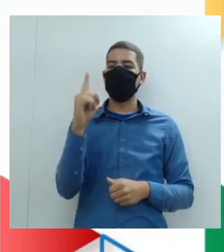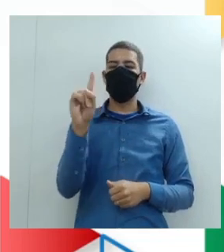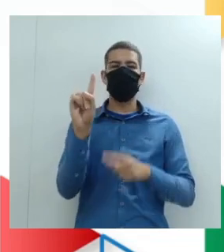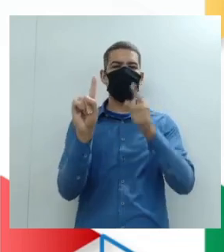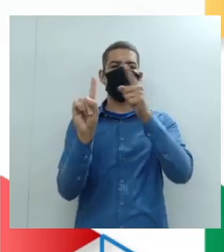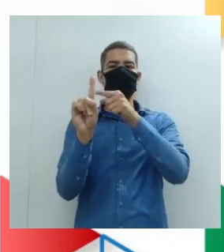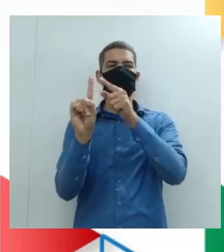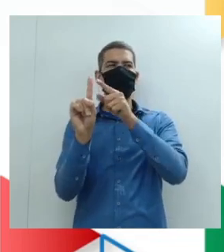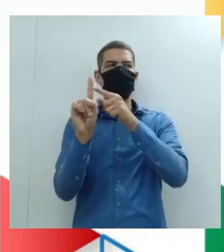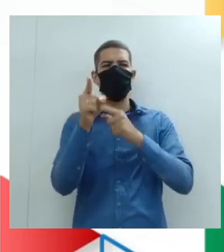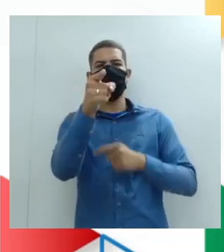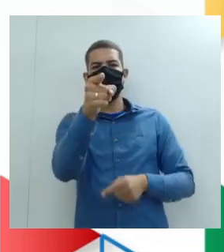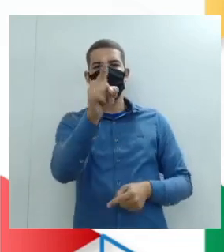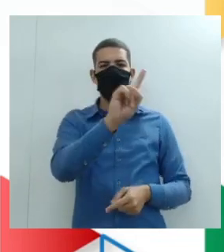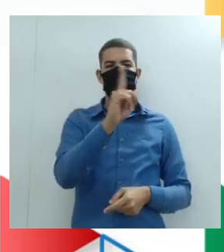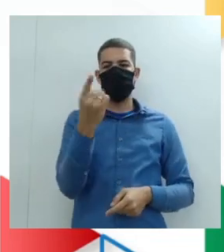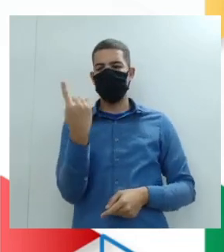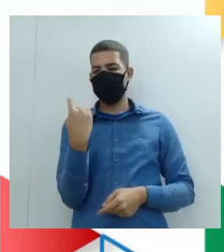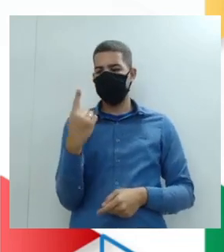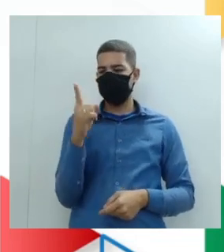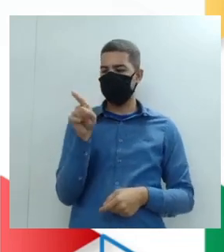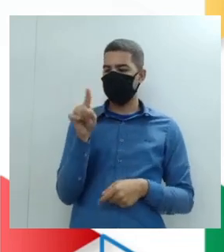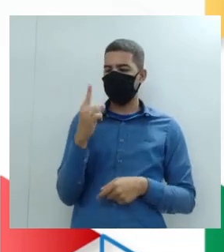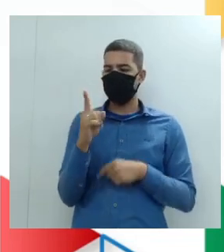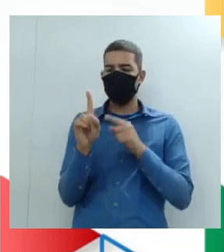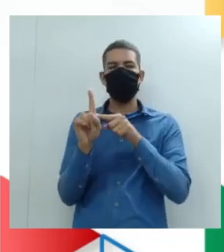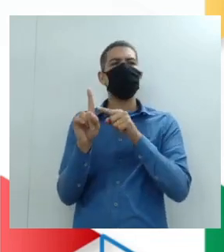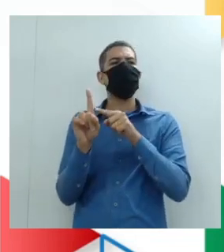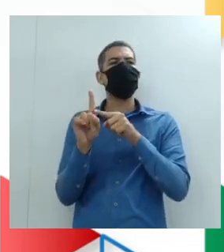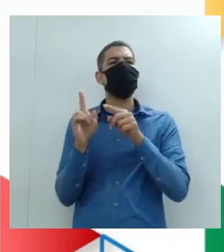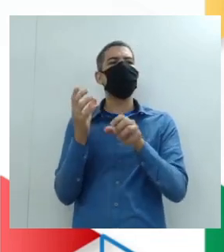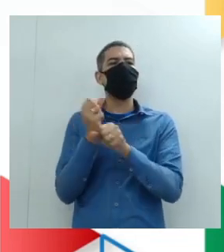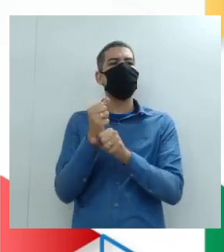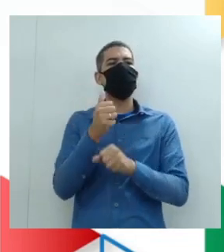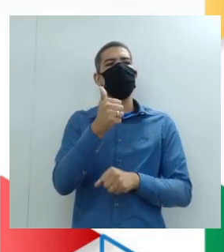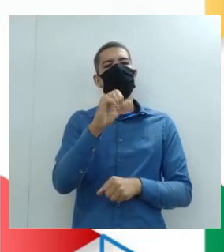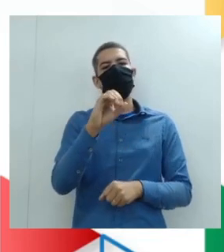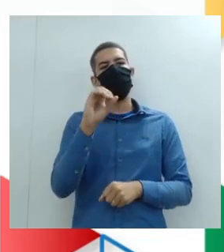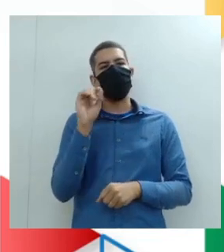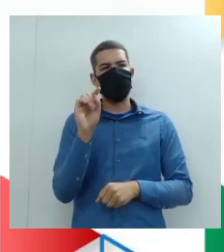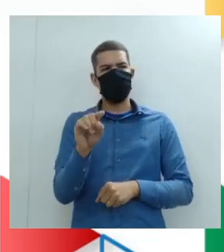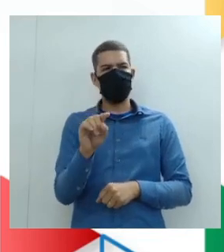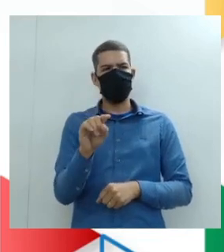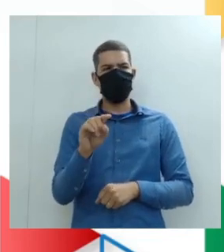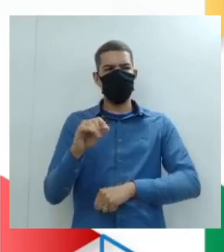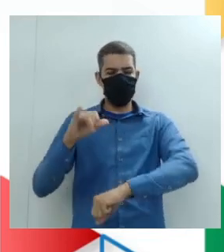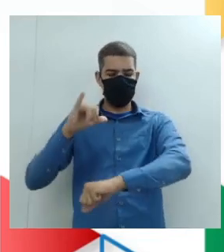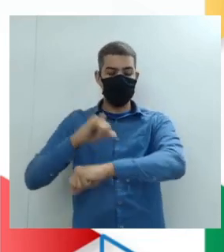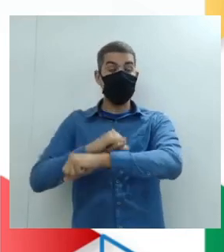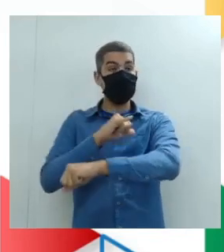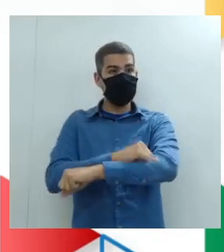de apontar, de acusar alguém, é esse montante. O sapo, que era muito